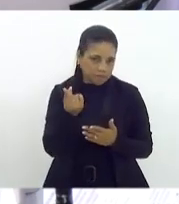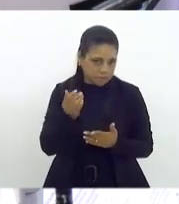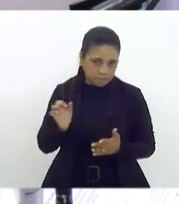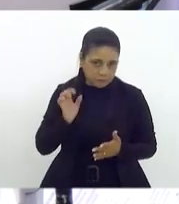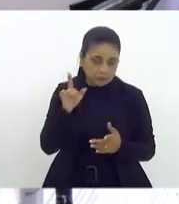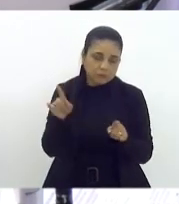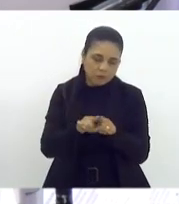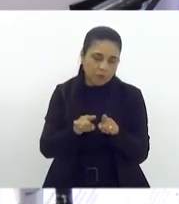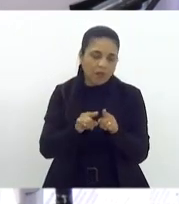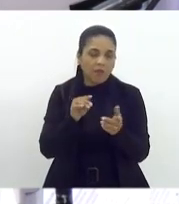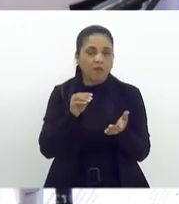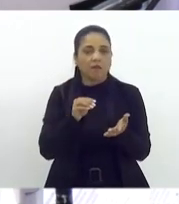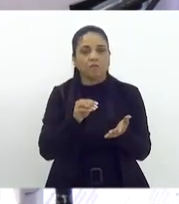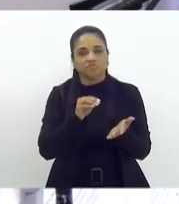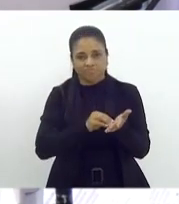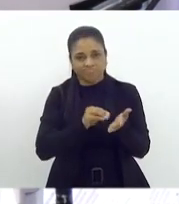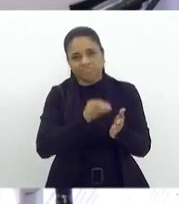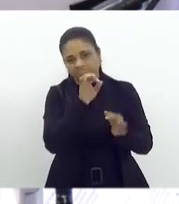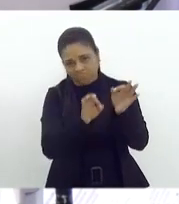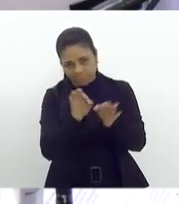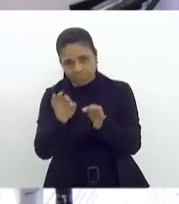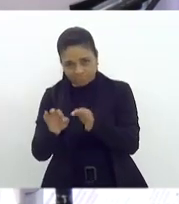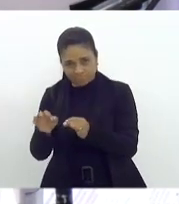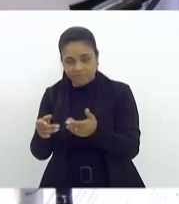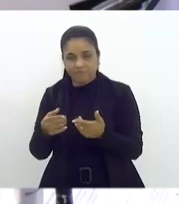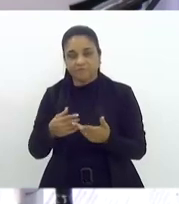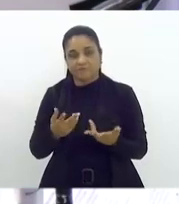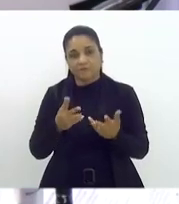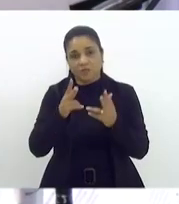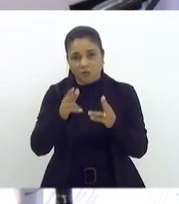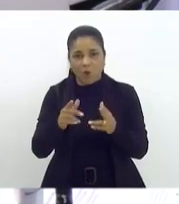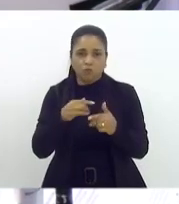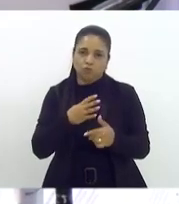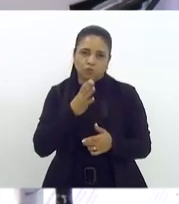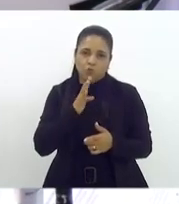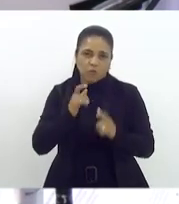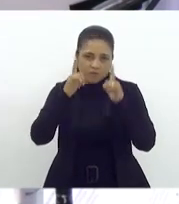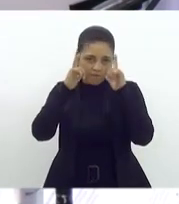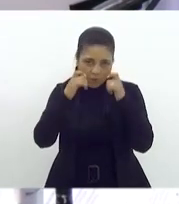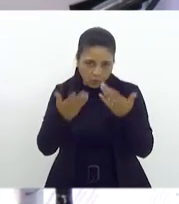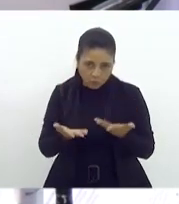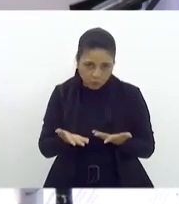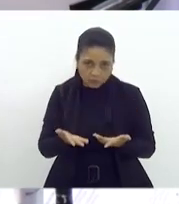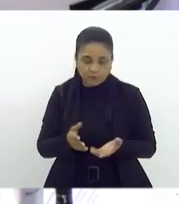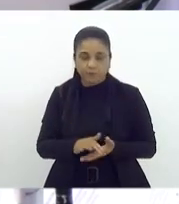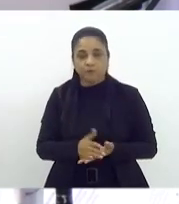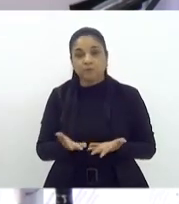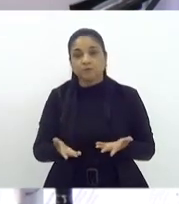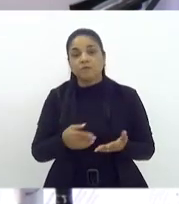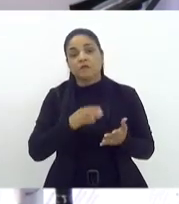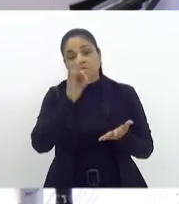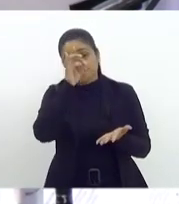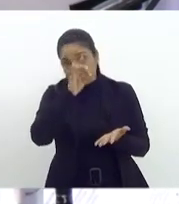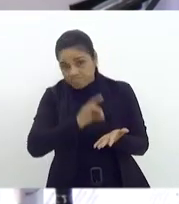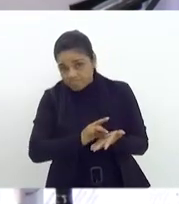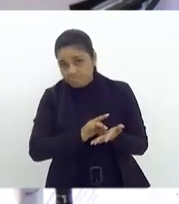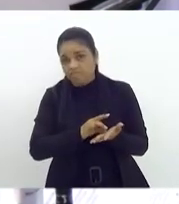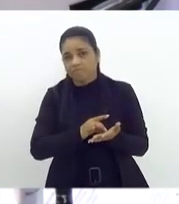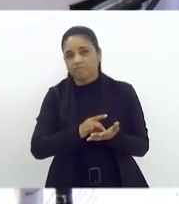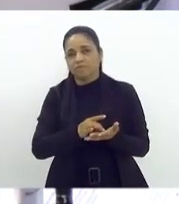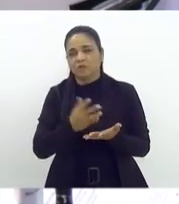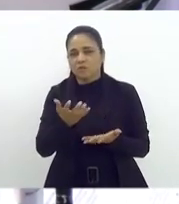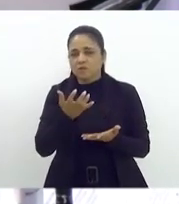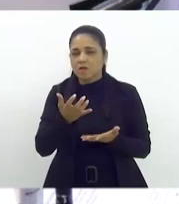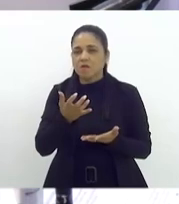a conclusão que eu chego e que eu queria ver se a senhora confirmasse que a questão do